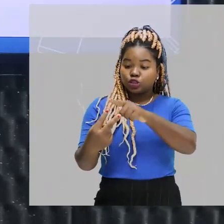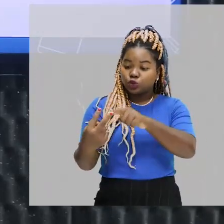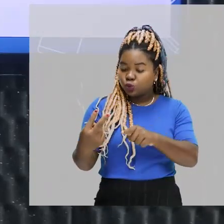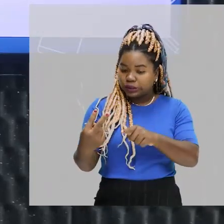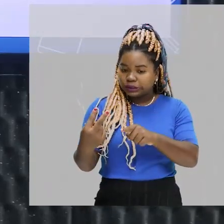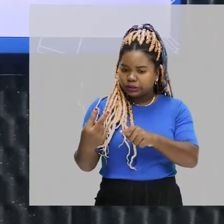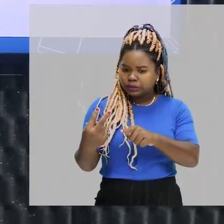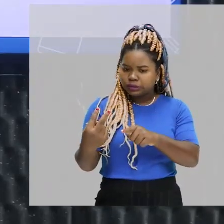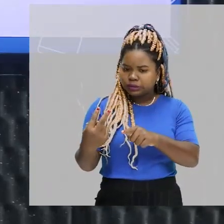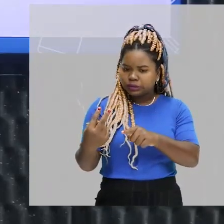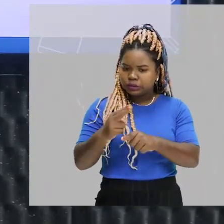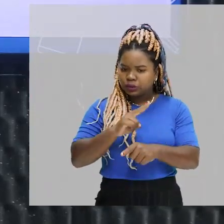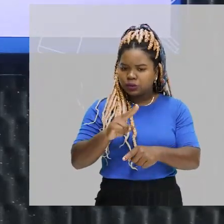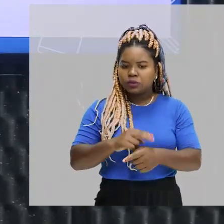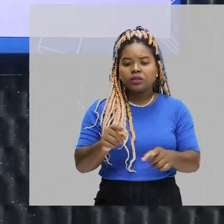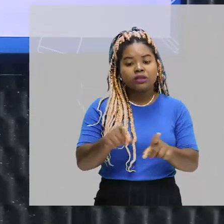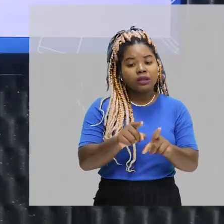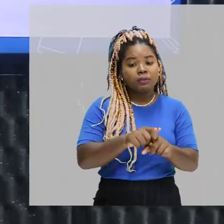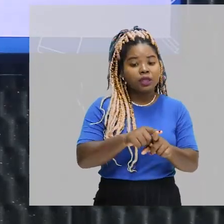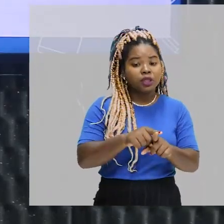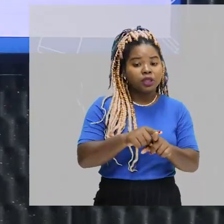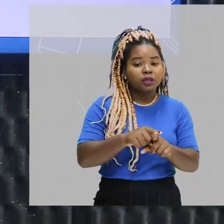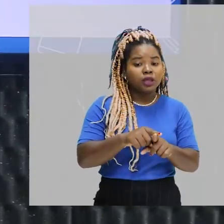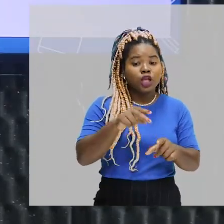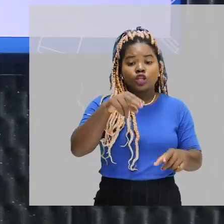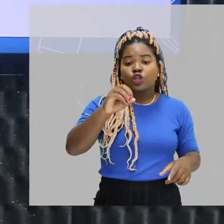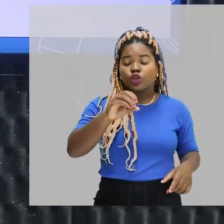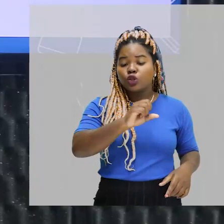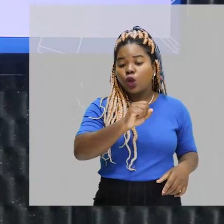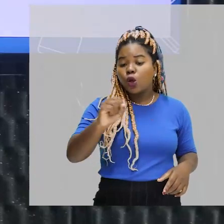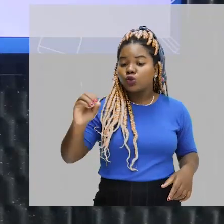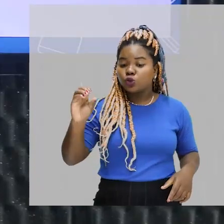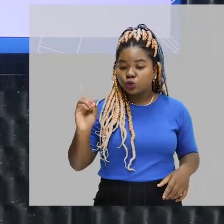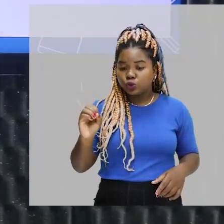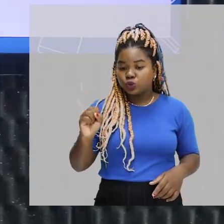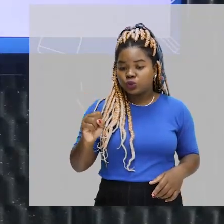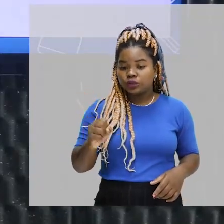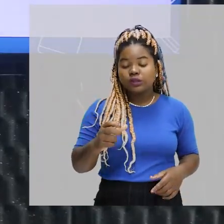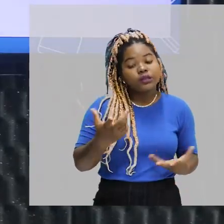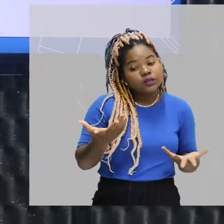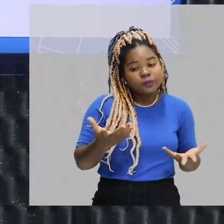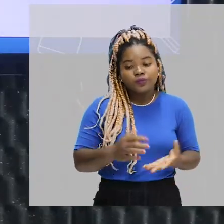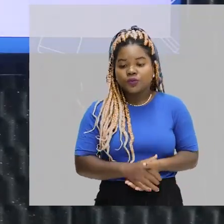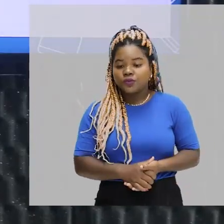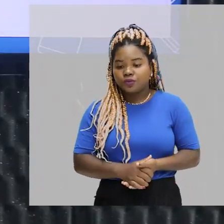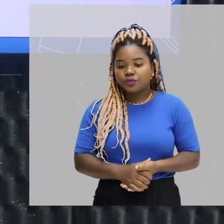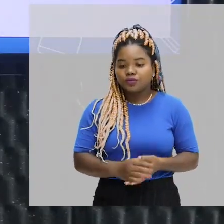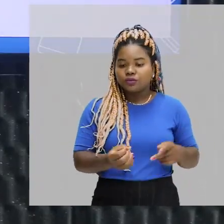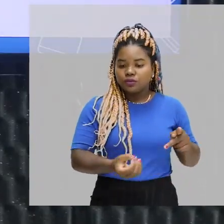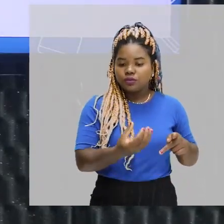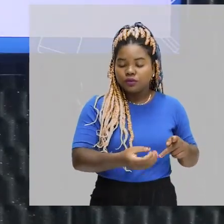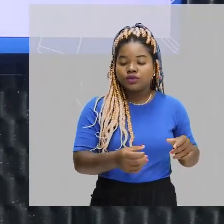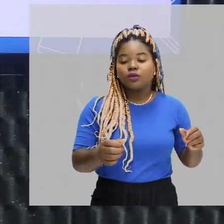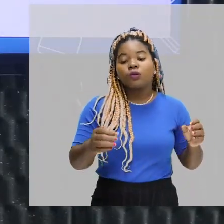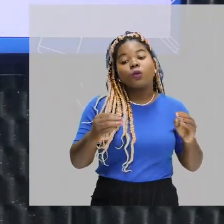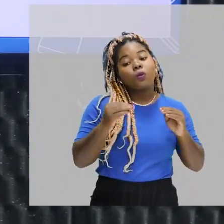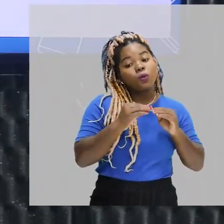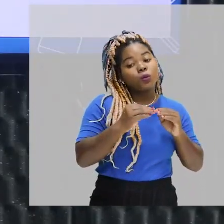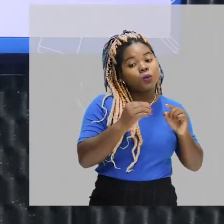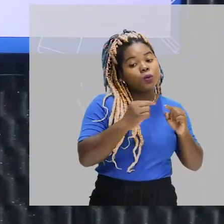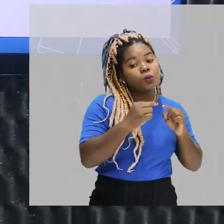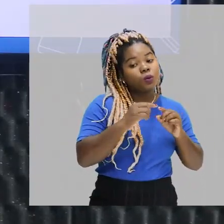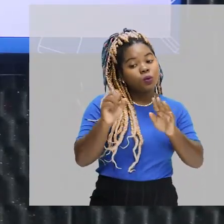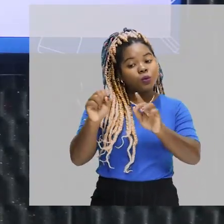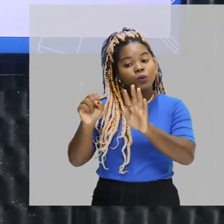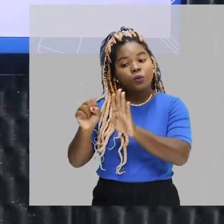nem nossos. Então, aqui o pronome, o numeral concorda com o substantivo. Aqui, gente, já é